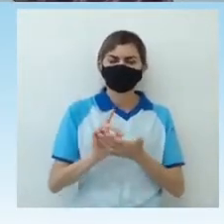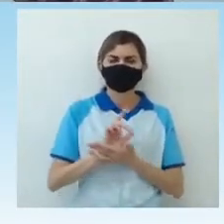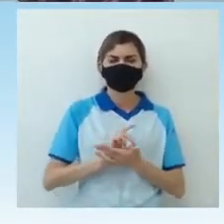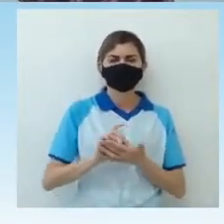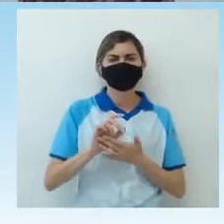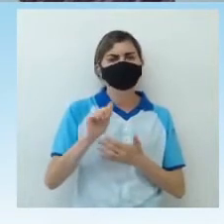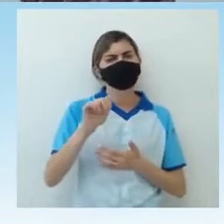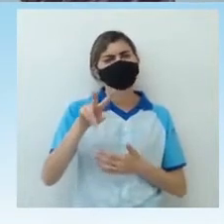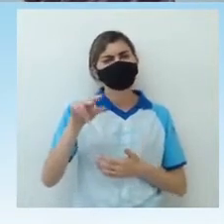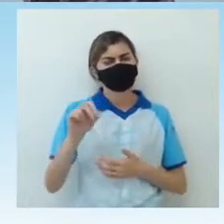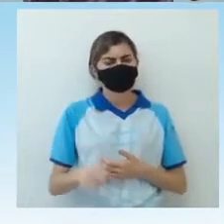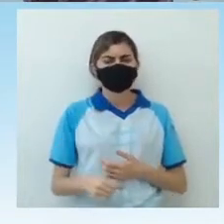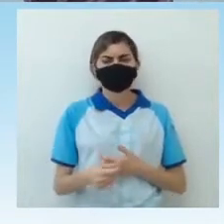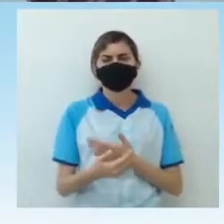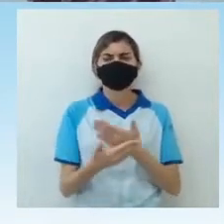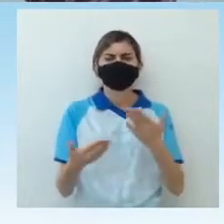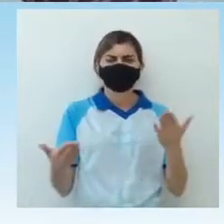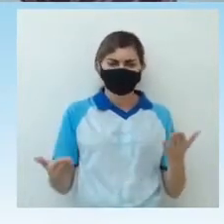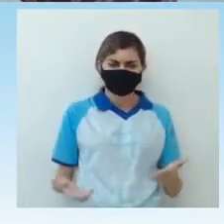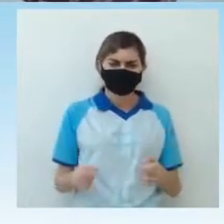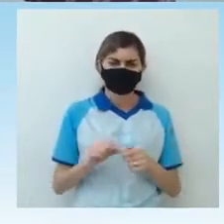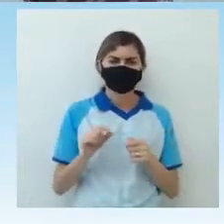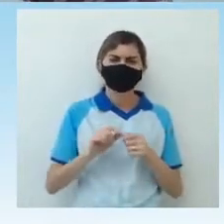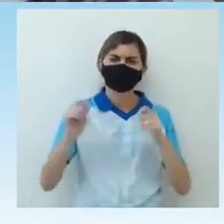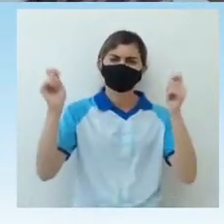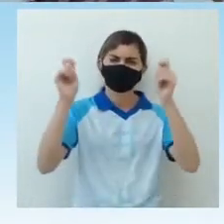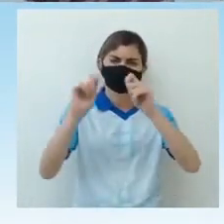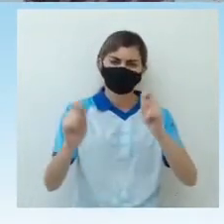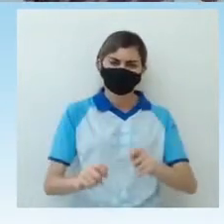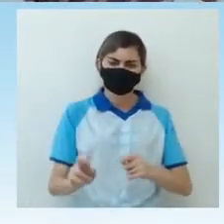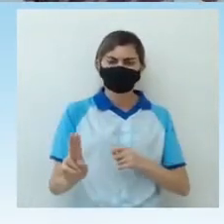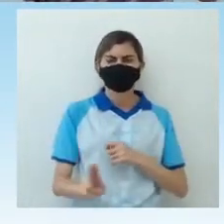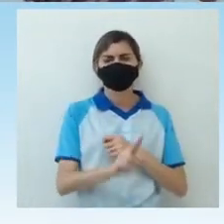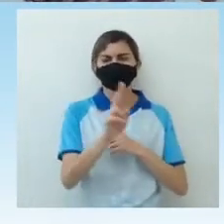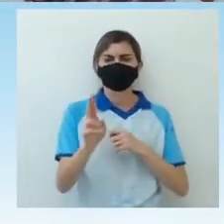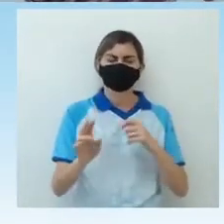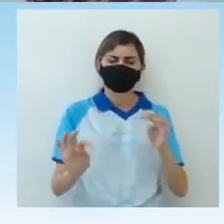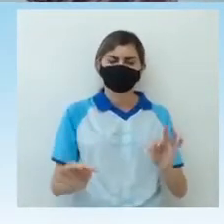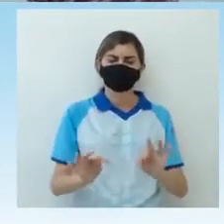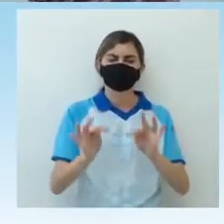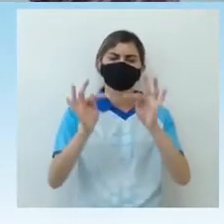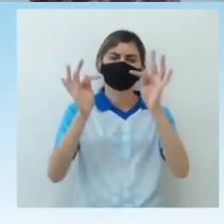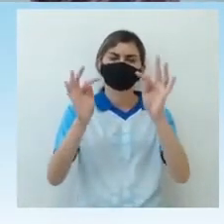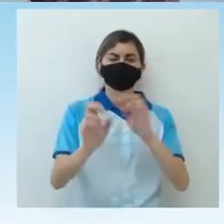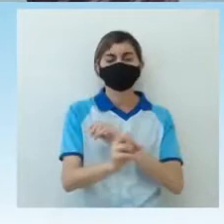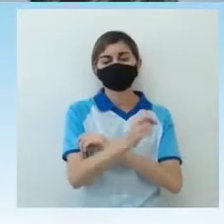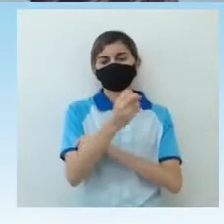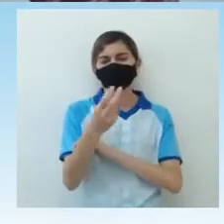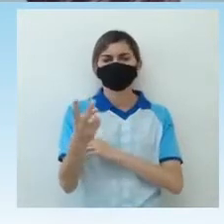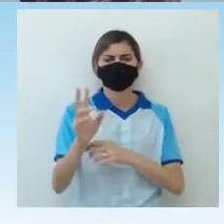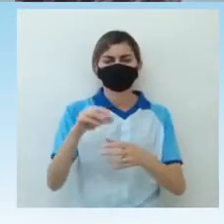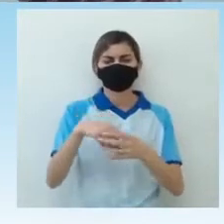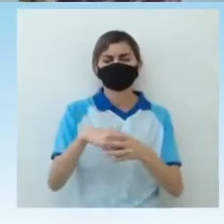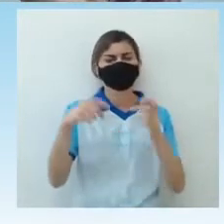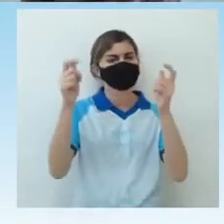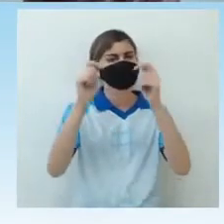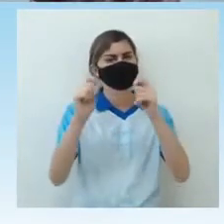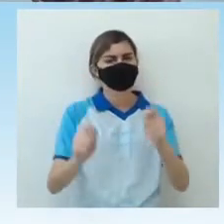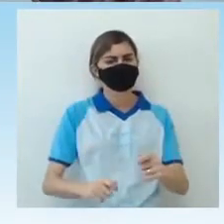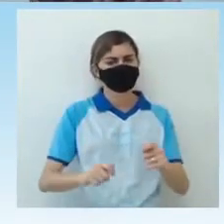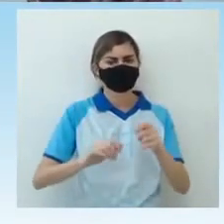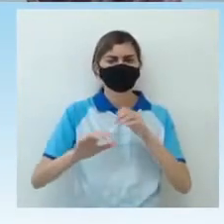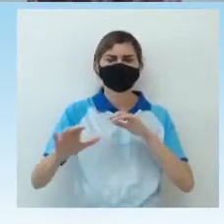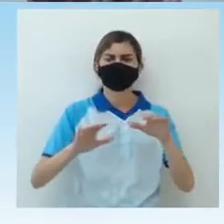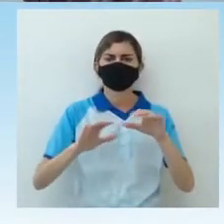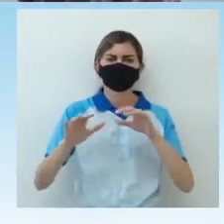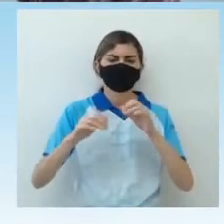ao vivo. Então, o fazer artístico utiliza o aparato tecnológico. Ou então a inserção da arte nos meios de